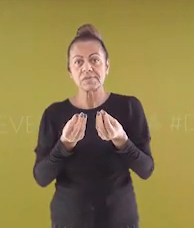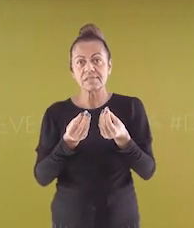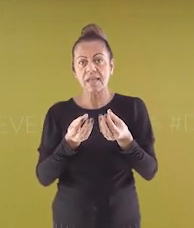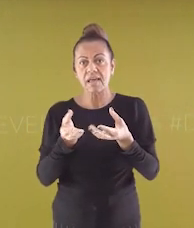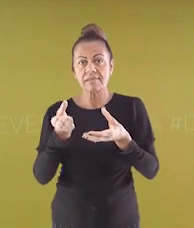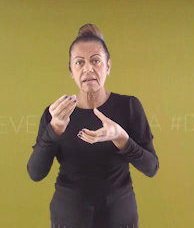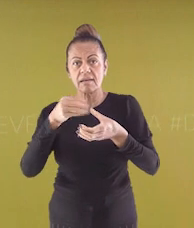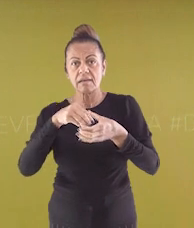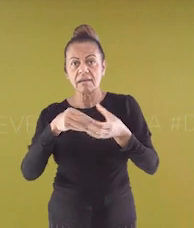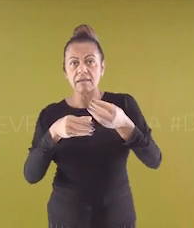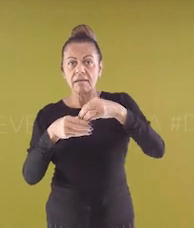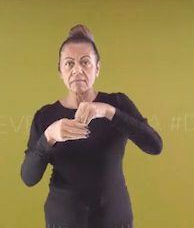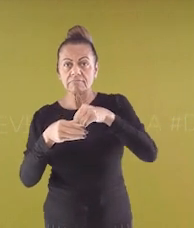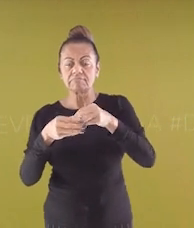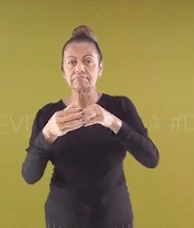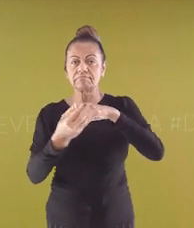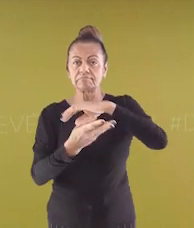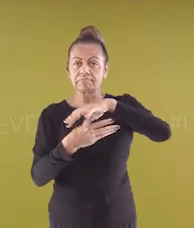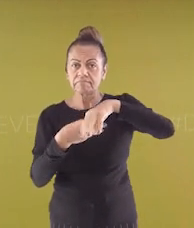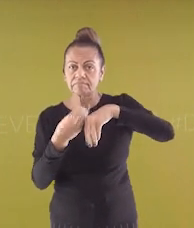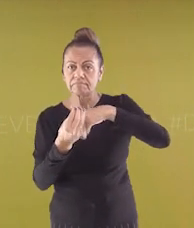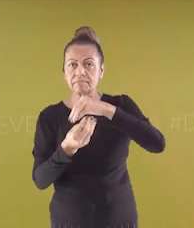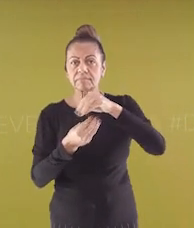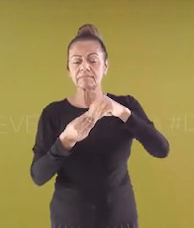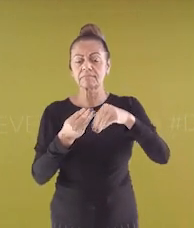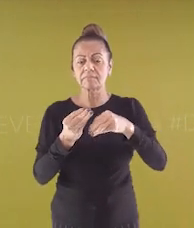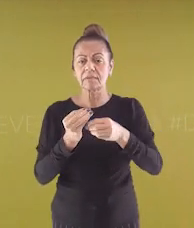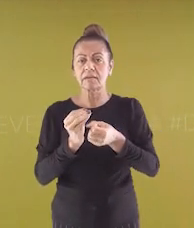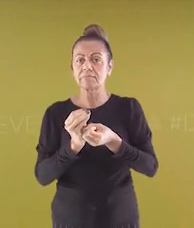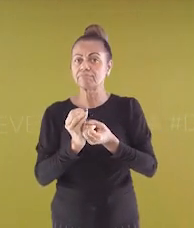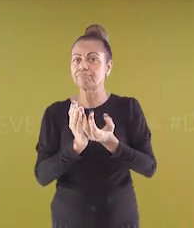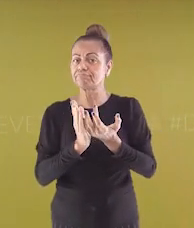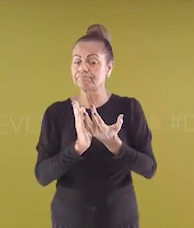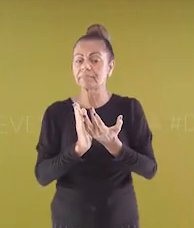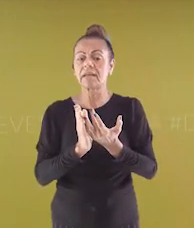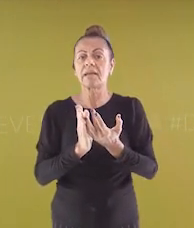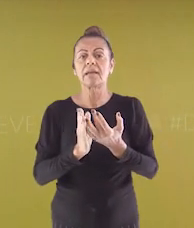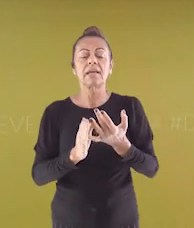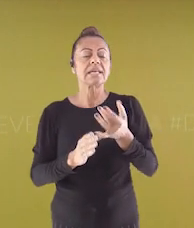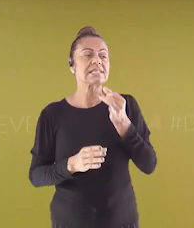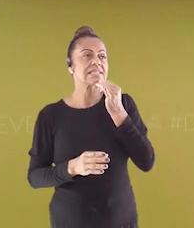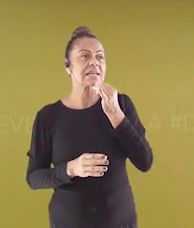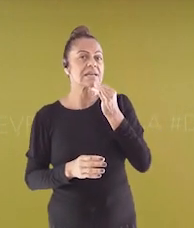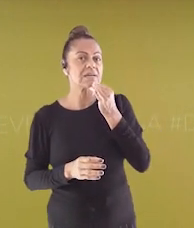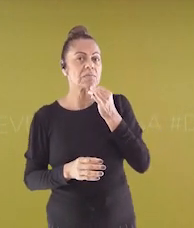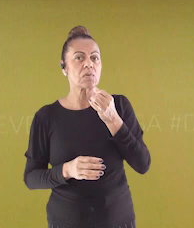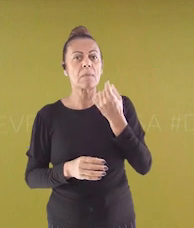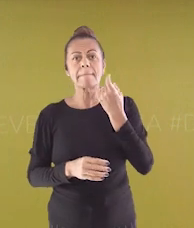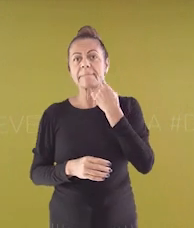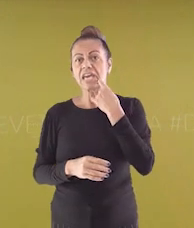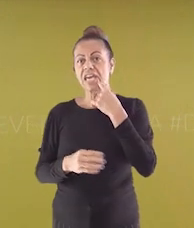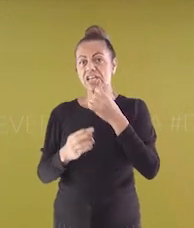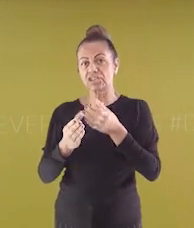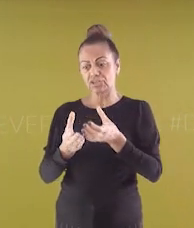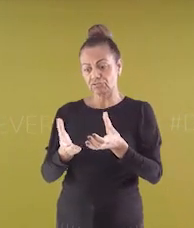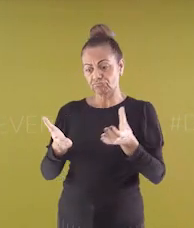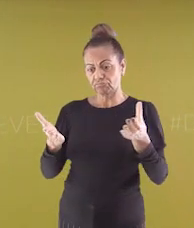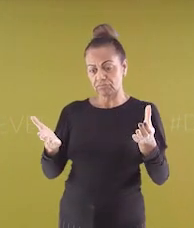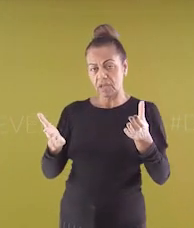de substâncias, como, por exemplo, quando nós misturamos suco de limão em peixe